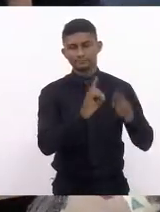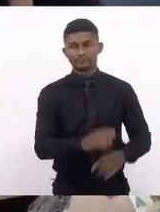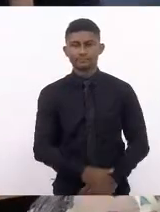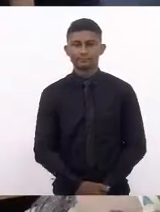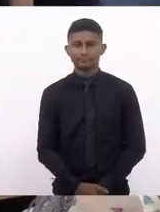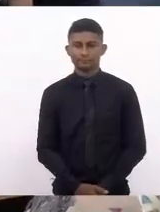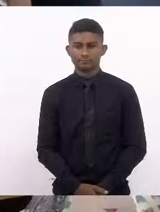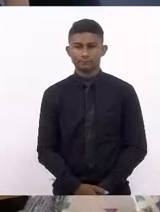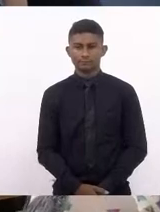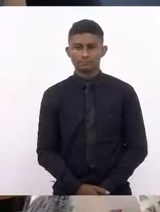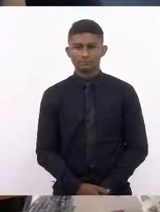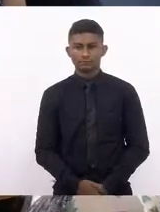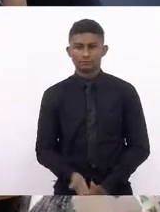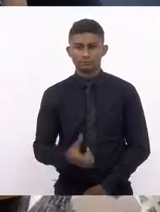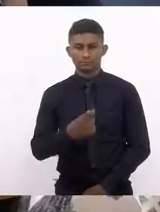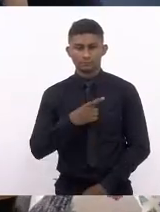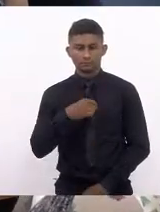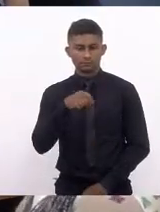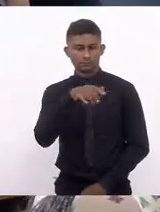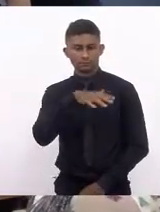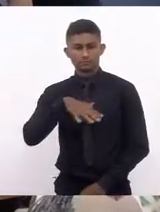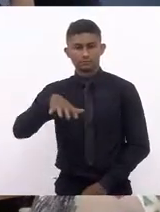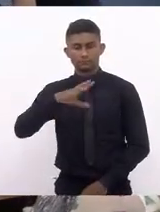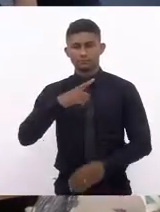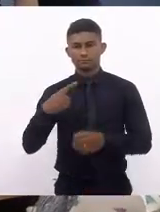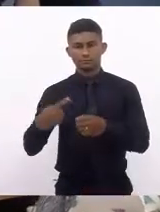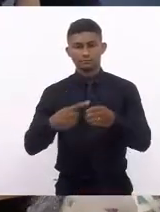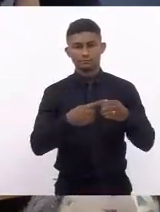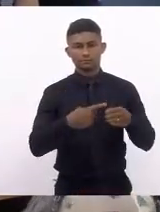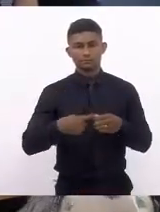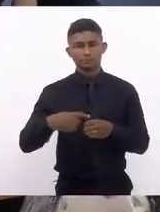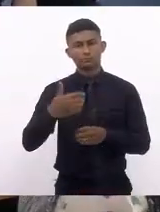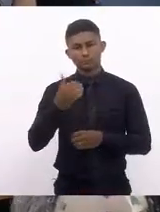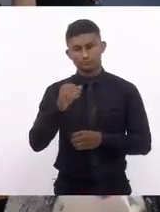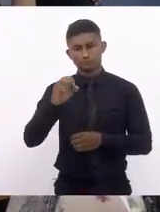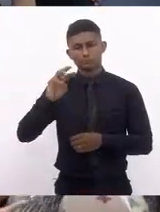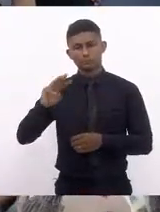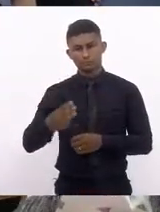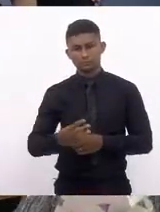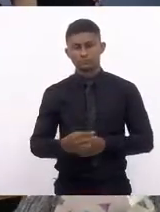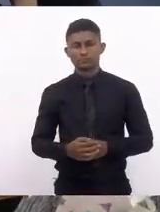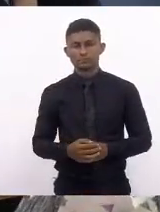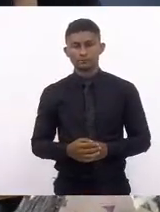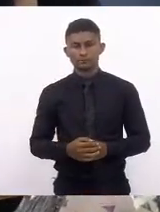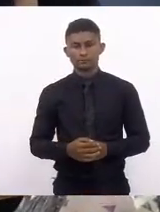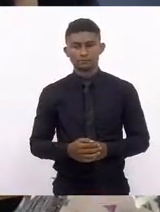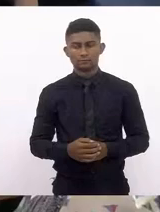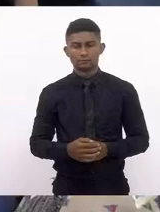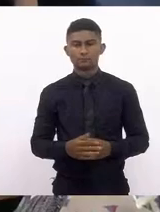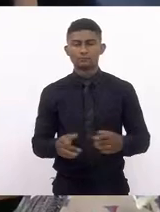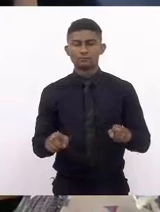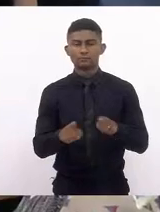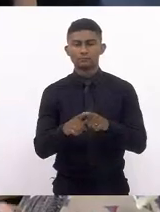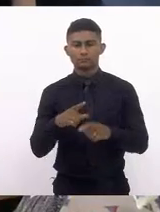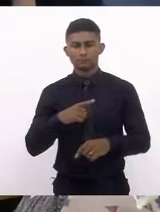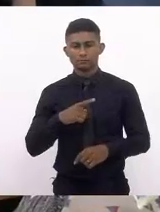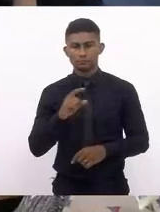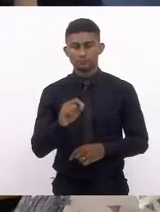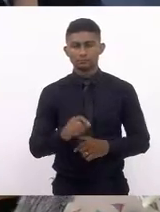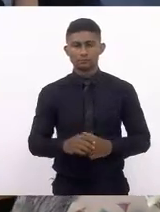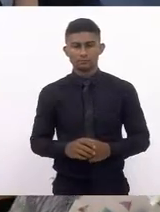e tem uma questão da região inteira dos Municípios mas 10 milhões e tem eh eh